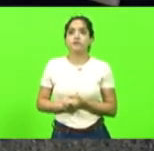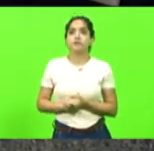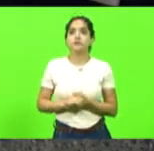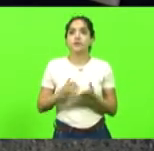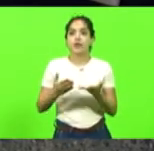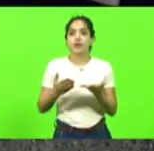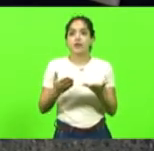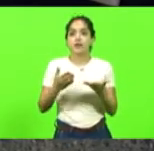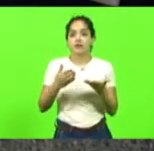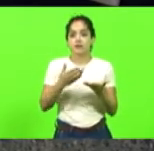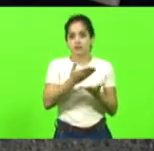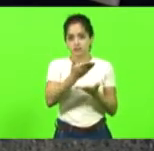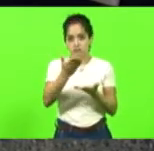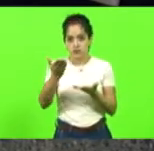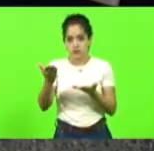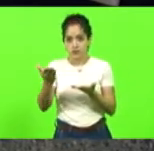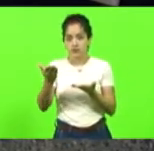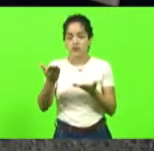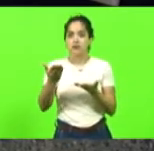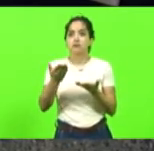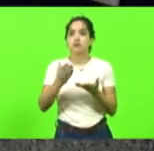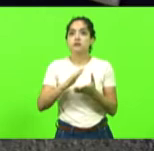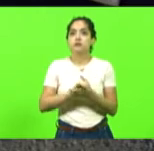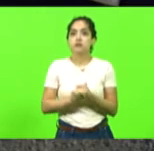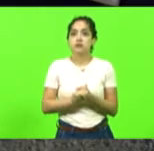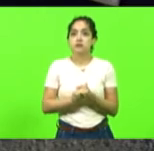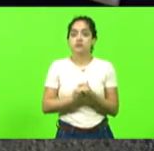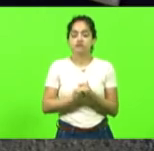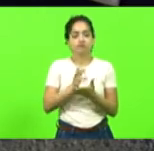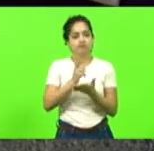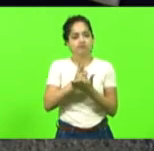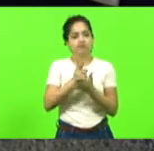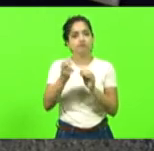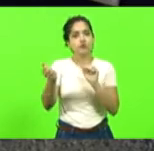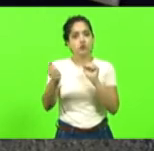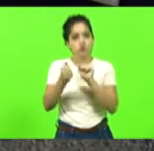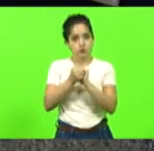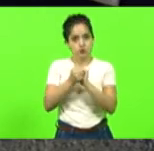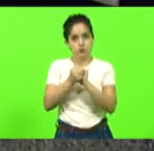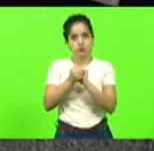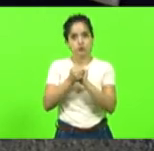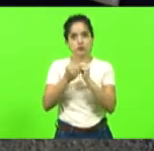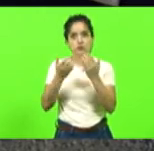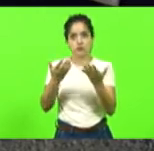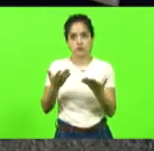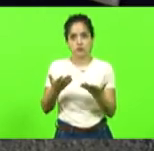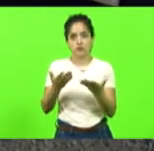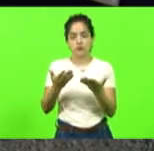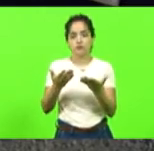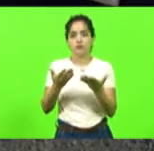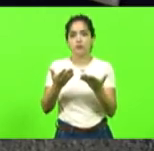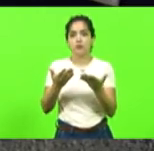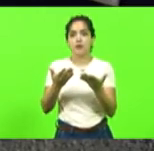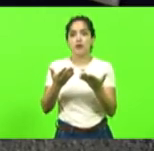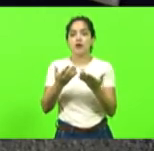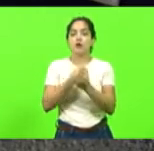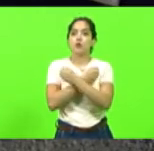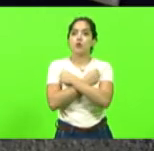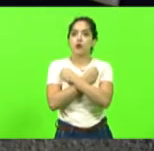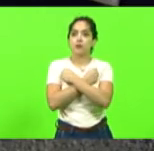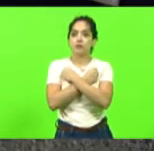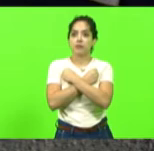e aos companheiros e companheiras que estamos sempre juntos, juntes e juntas, trazer o abraço imenso